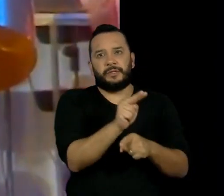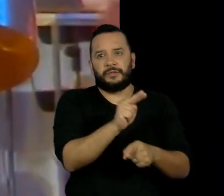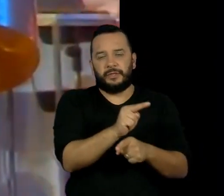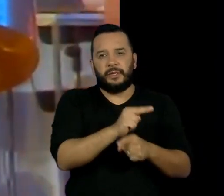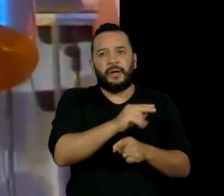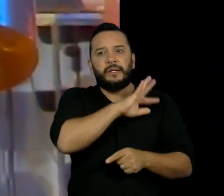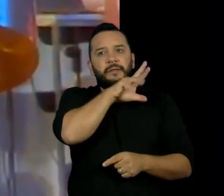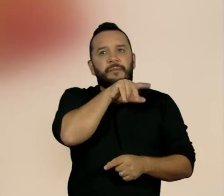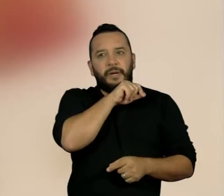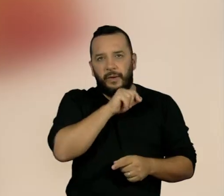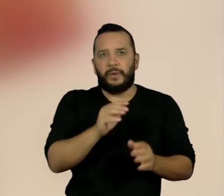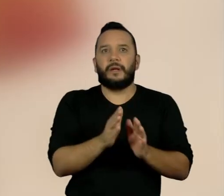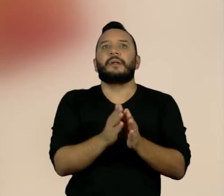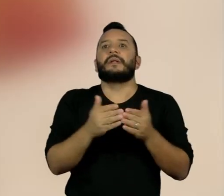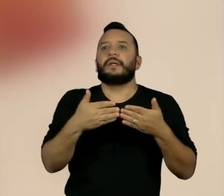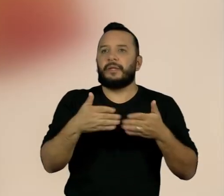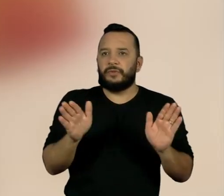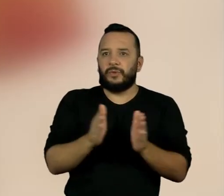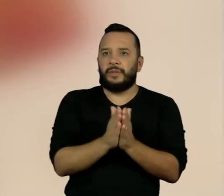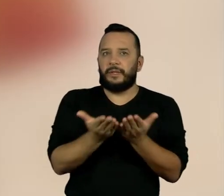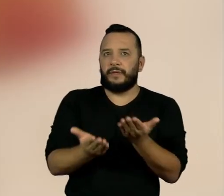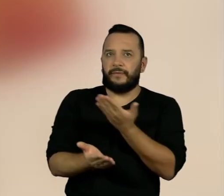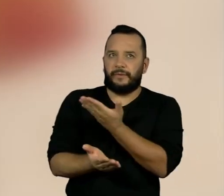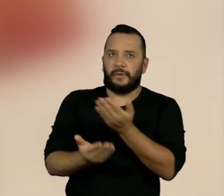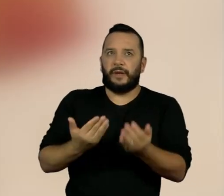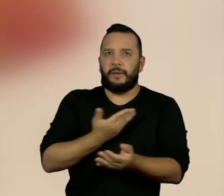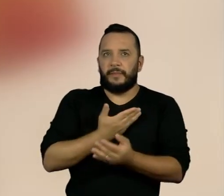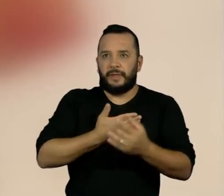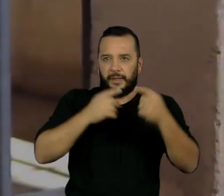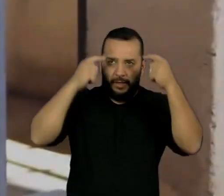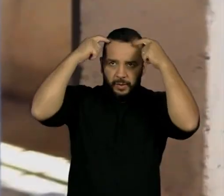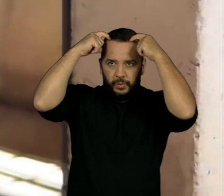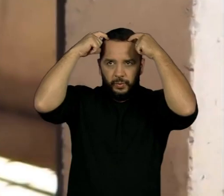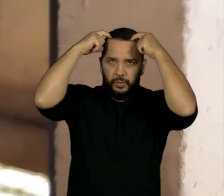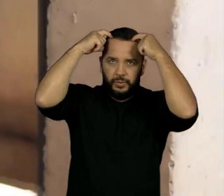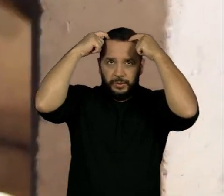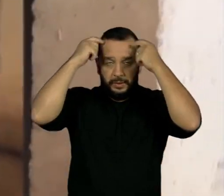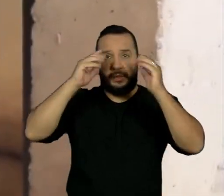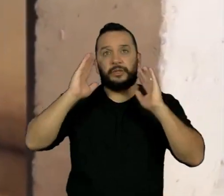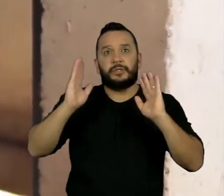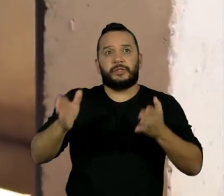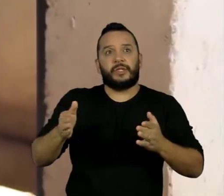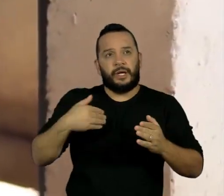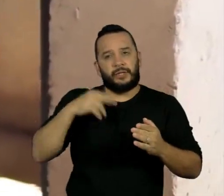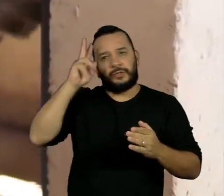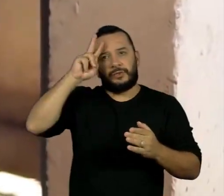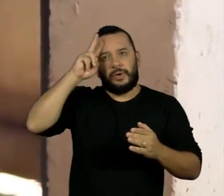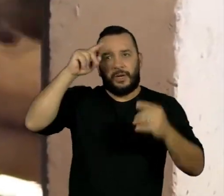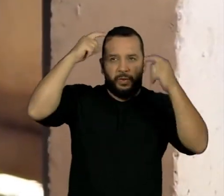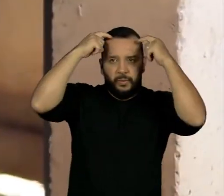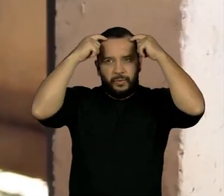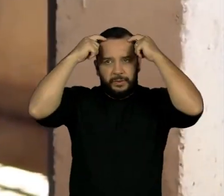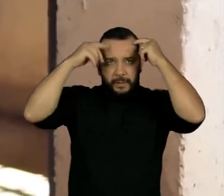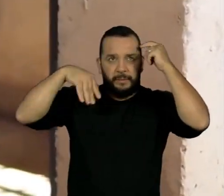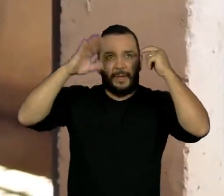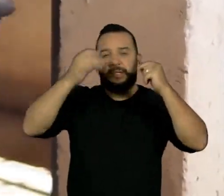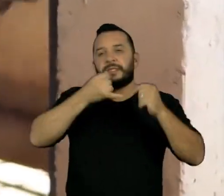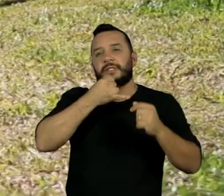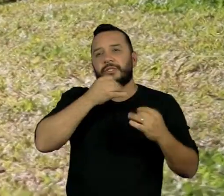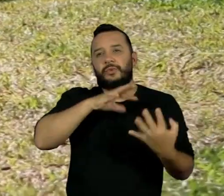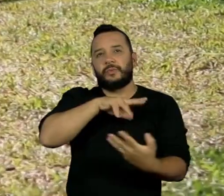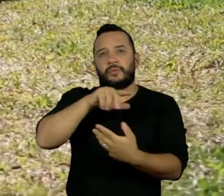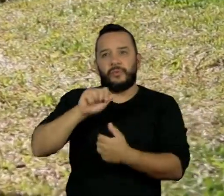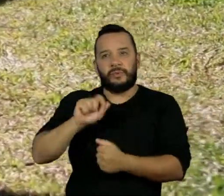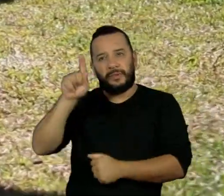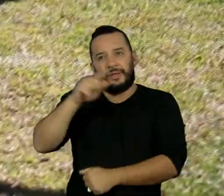Lançou outro livro infantil, Amiga Ursa, sobre a história da ursa mais triste do mundo, resgatada no Piauí